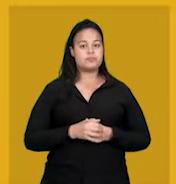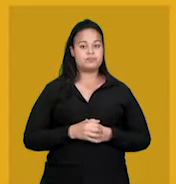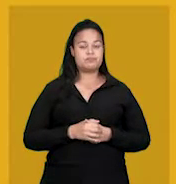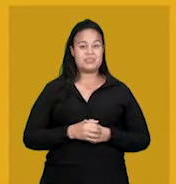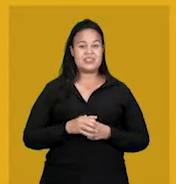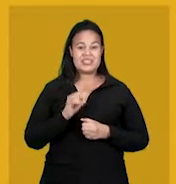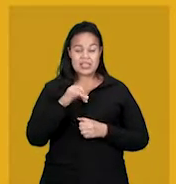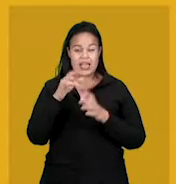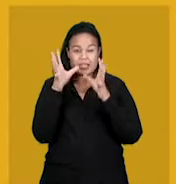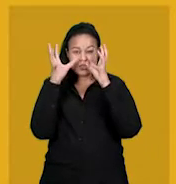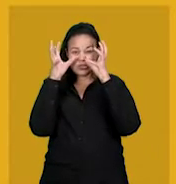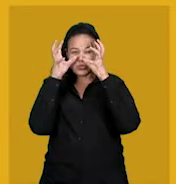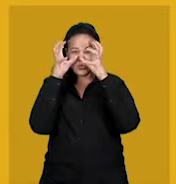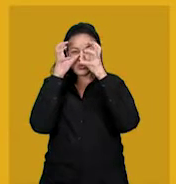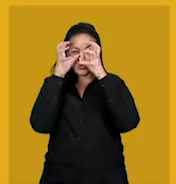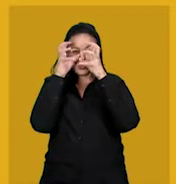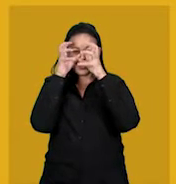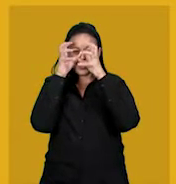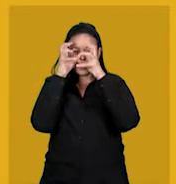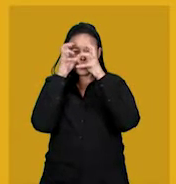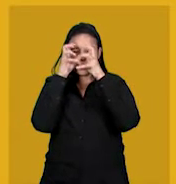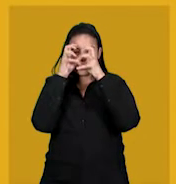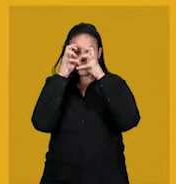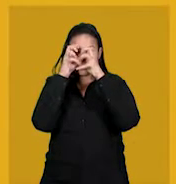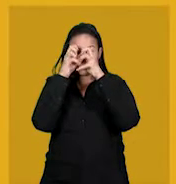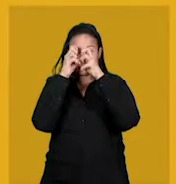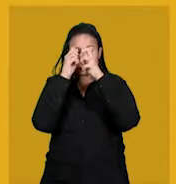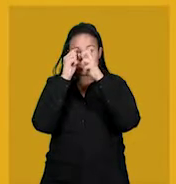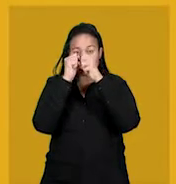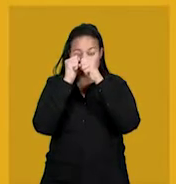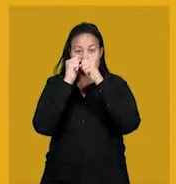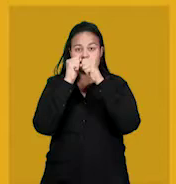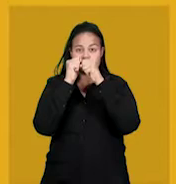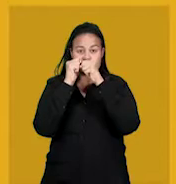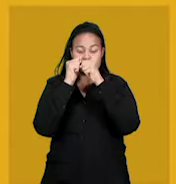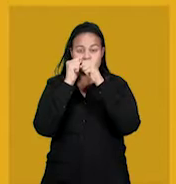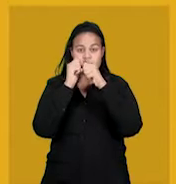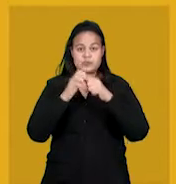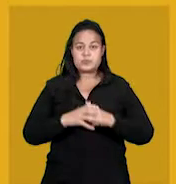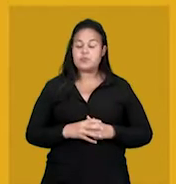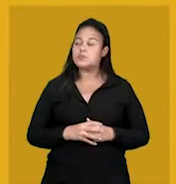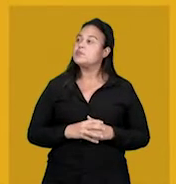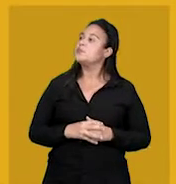mais escuro, como a gente vê aqui, ó,